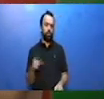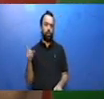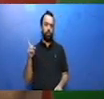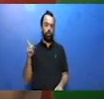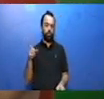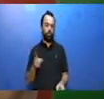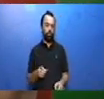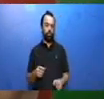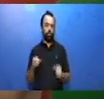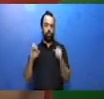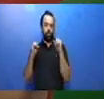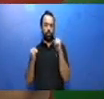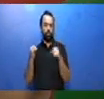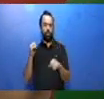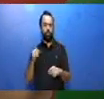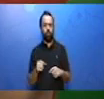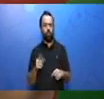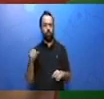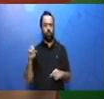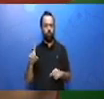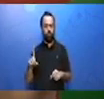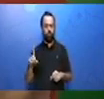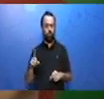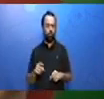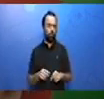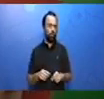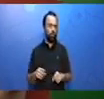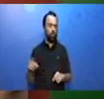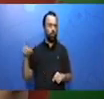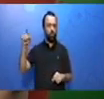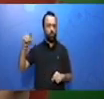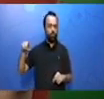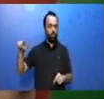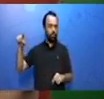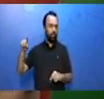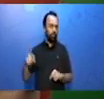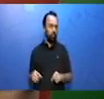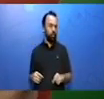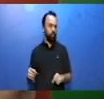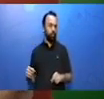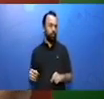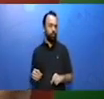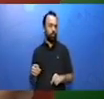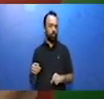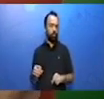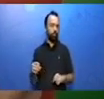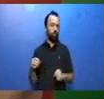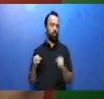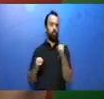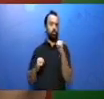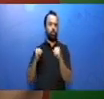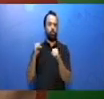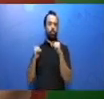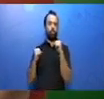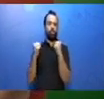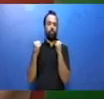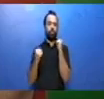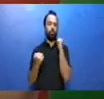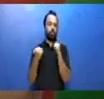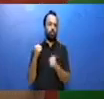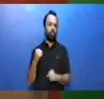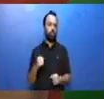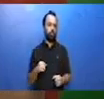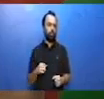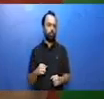é lá perto da região dos lagos. E aqui a gente tem o Distrito Industrial 2, que fica perto do Zequinha